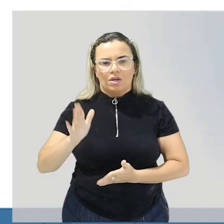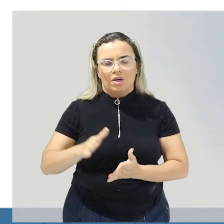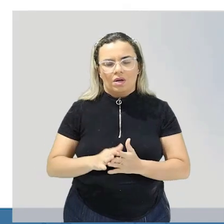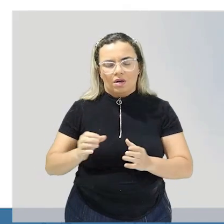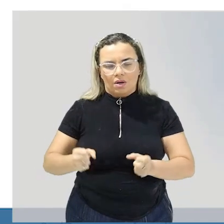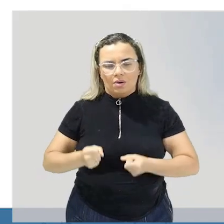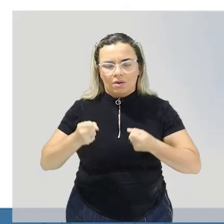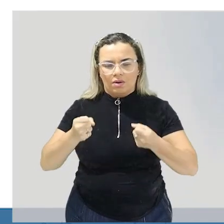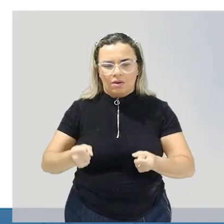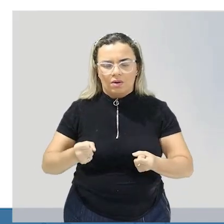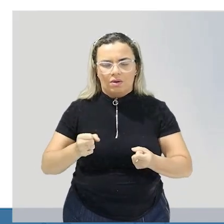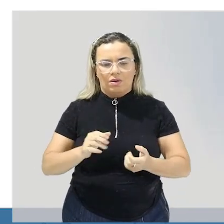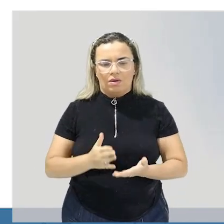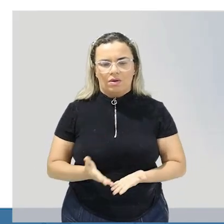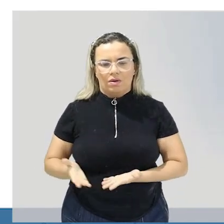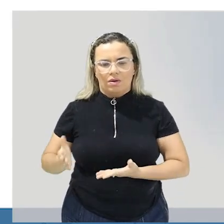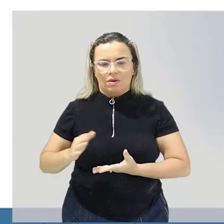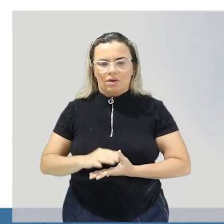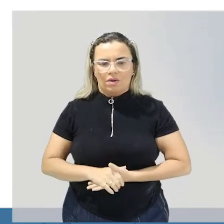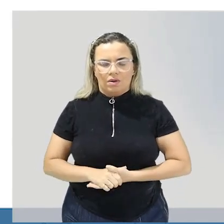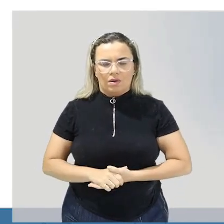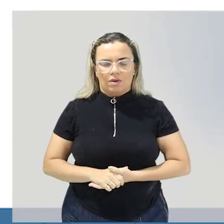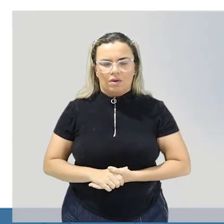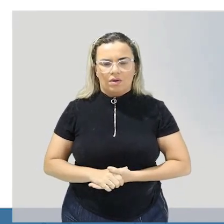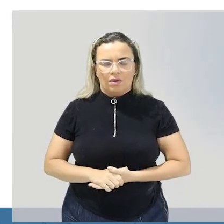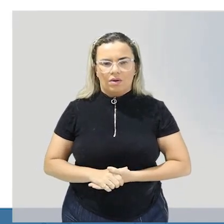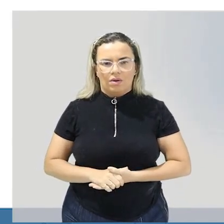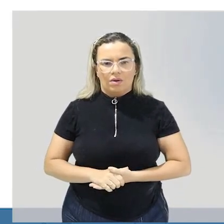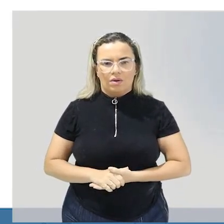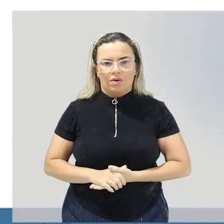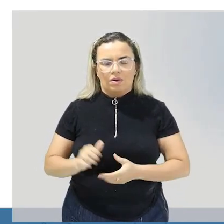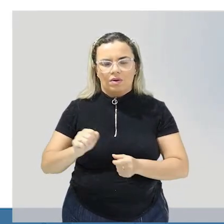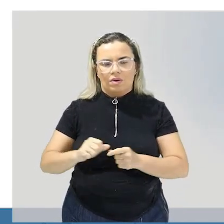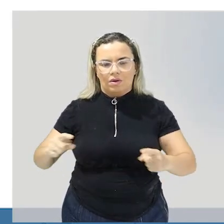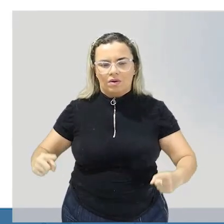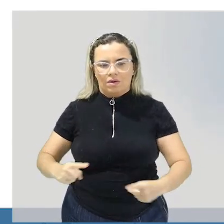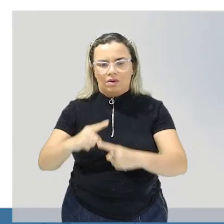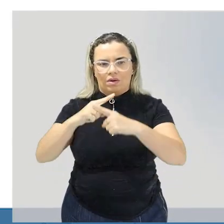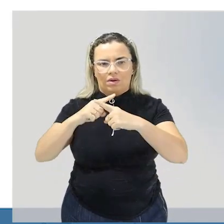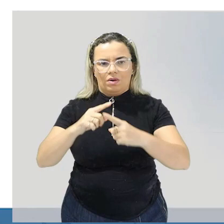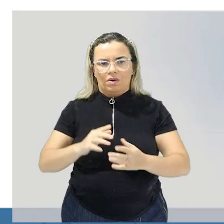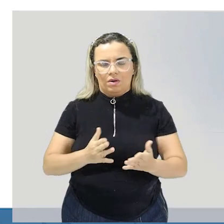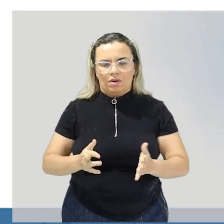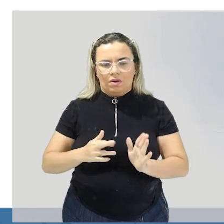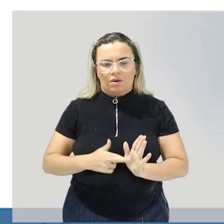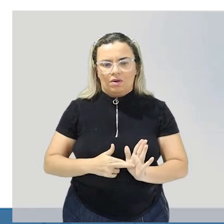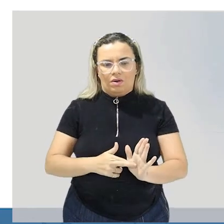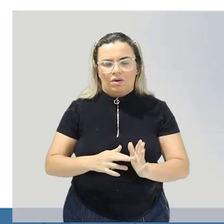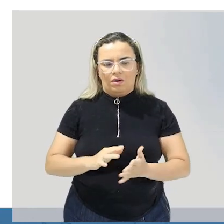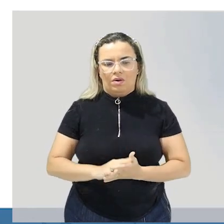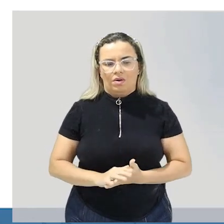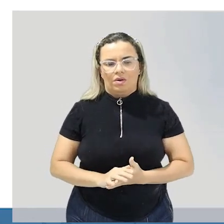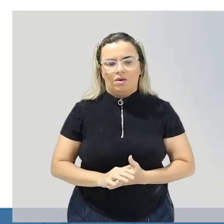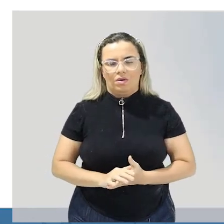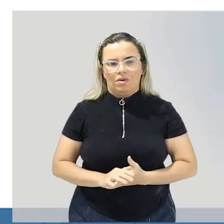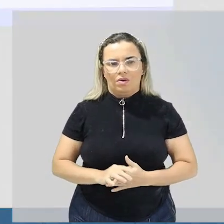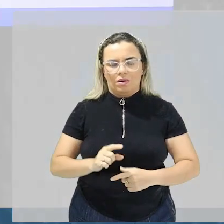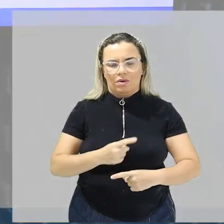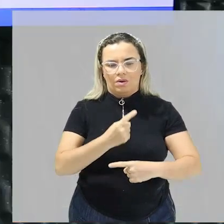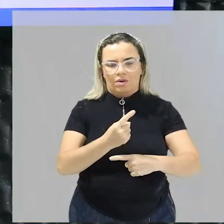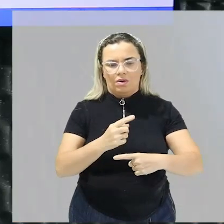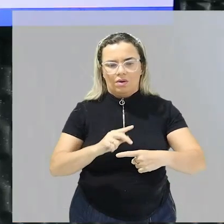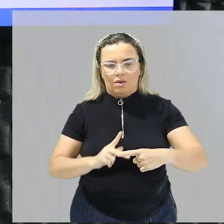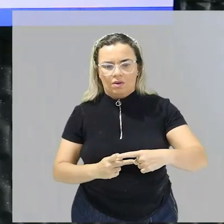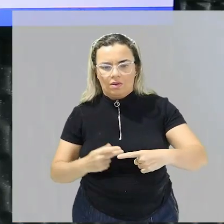pode, né, inclusive, fazendo meios por extremos, escrever essa representação aqui, ó, tá? 1